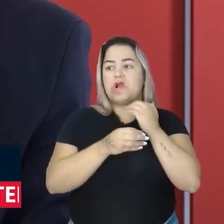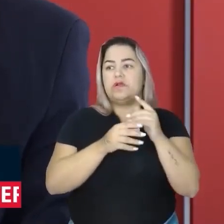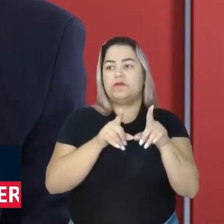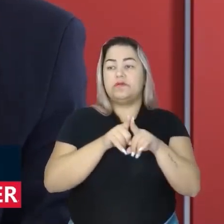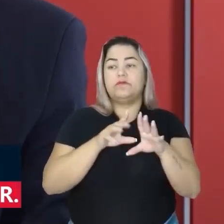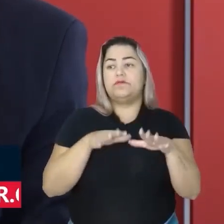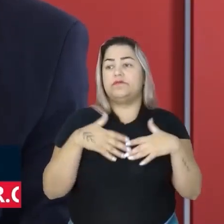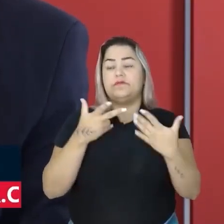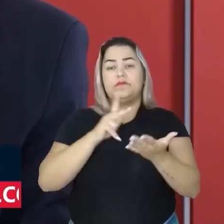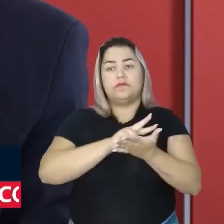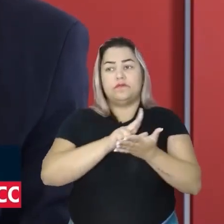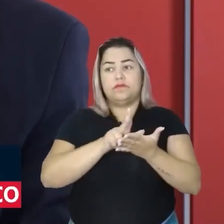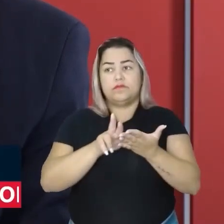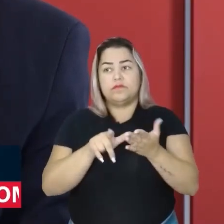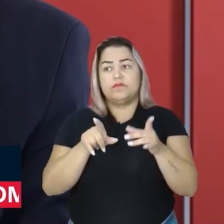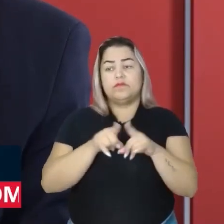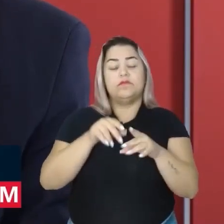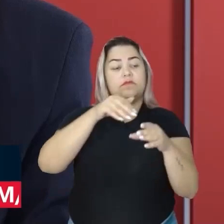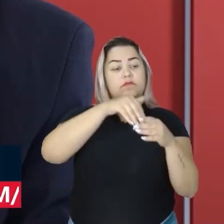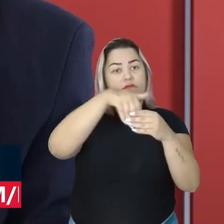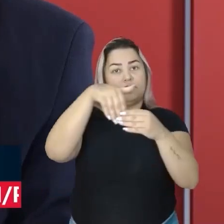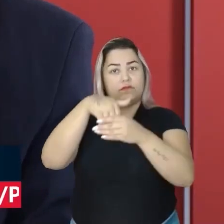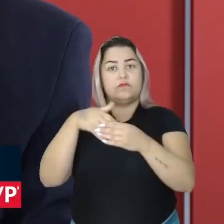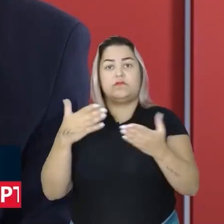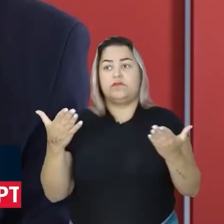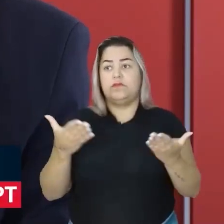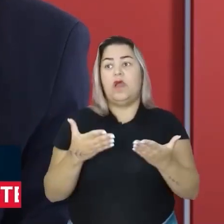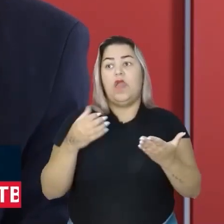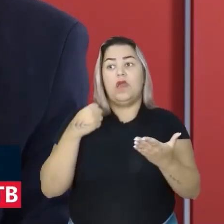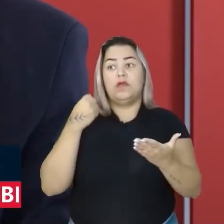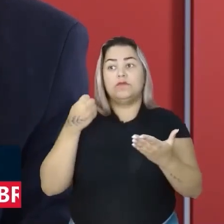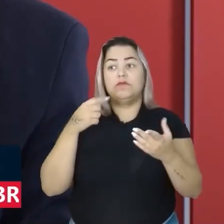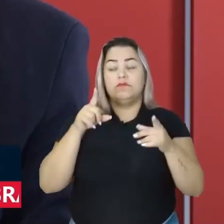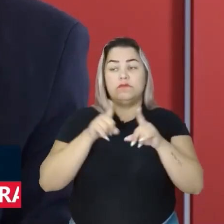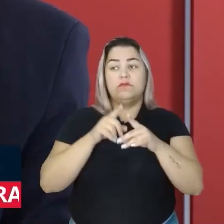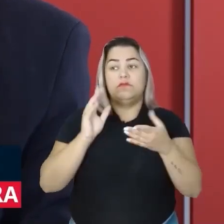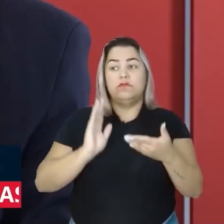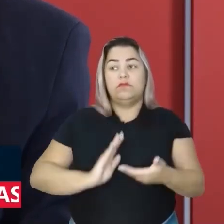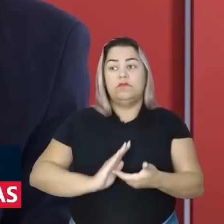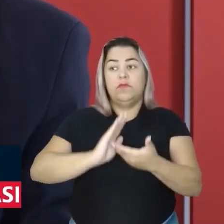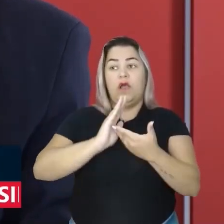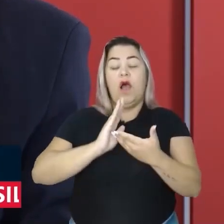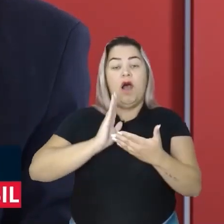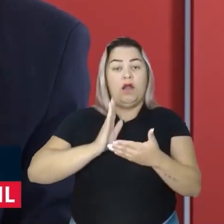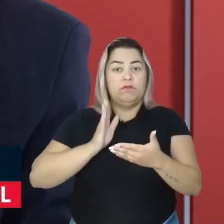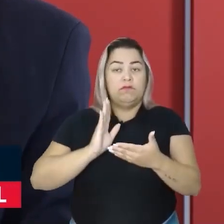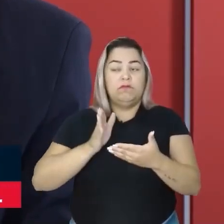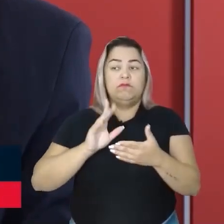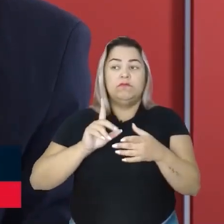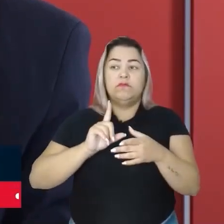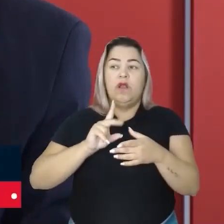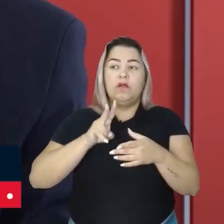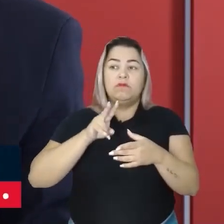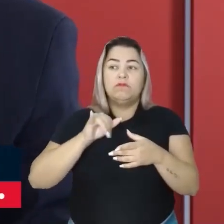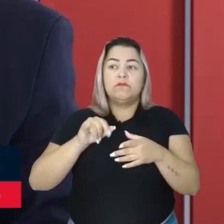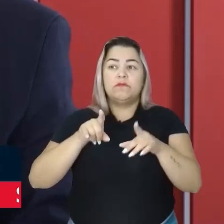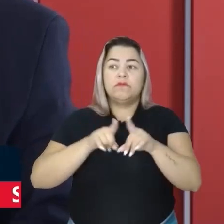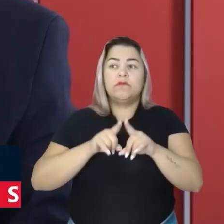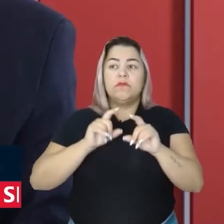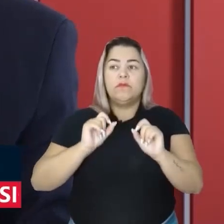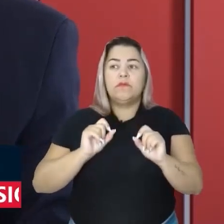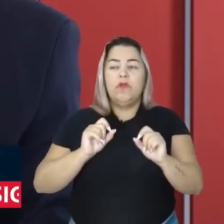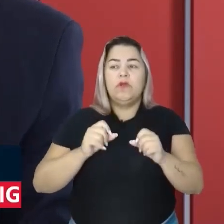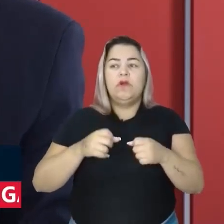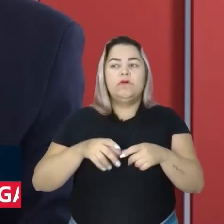enfim, vários elementos, né, que foram votados agora, vai para o Senado, né? Nós votamos na Câmara já agora, vai para o Senado e isso consagra, né,